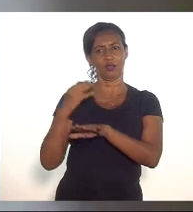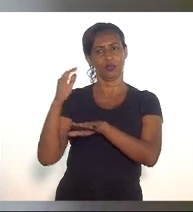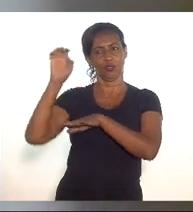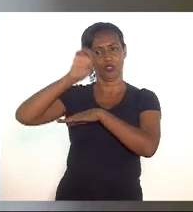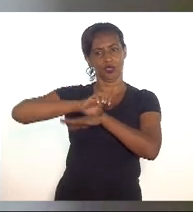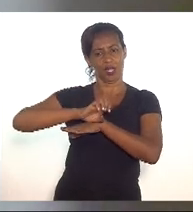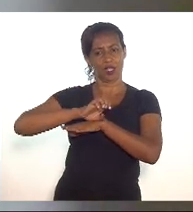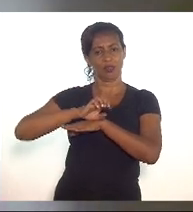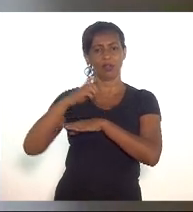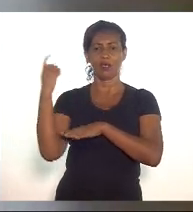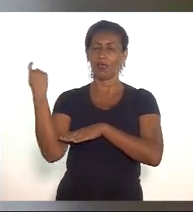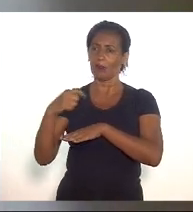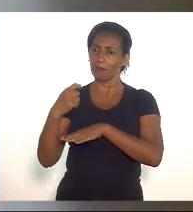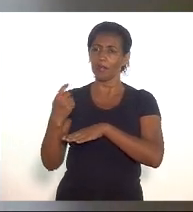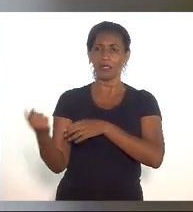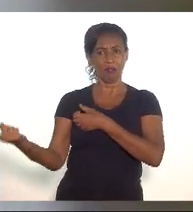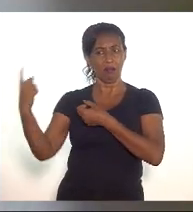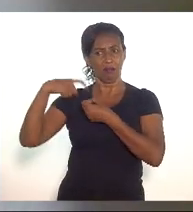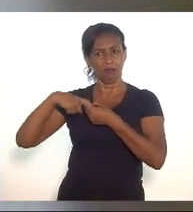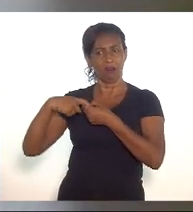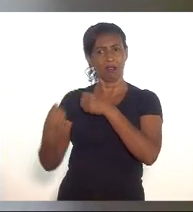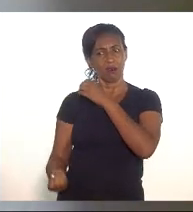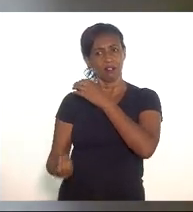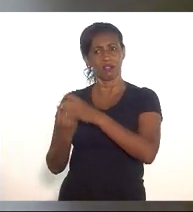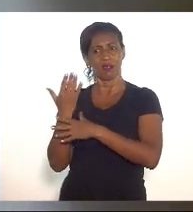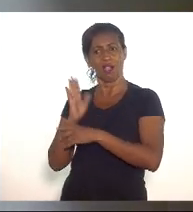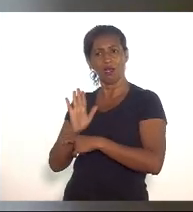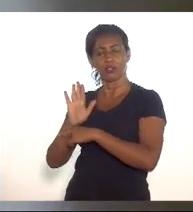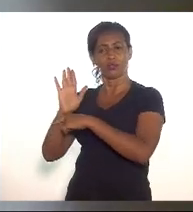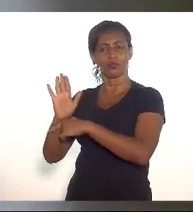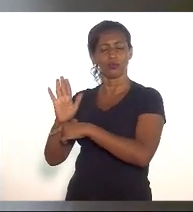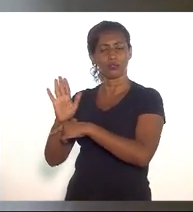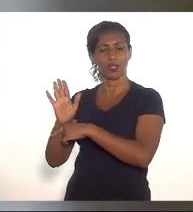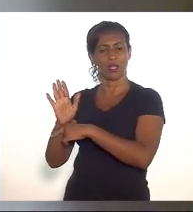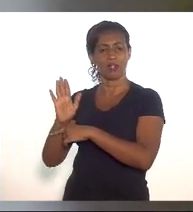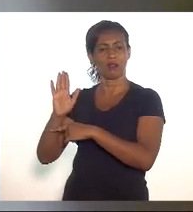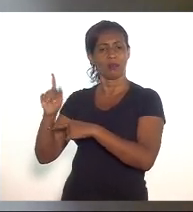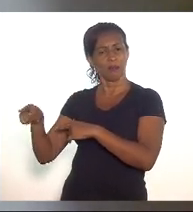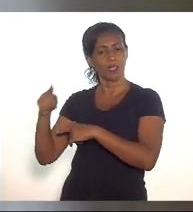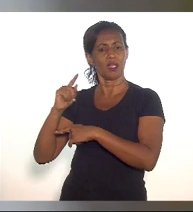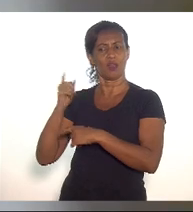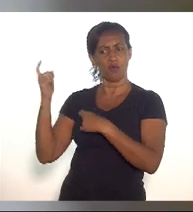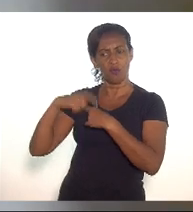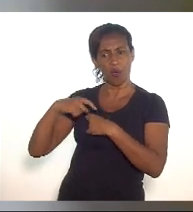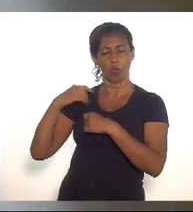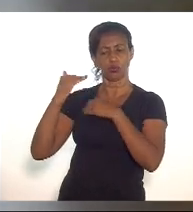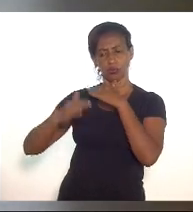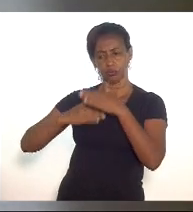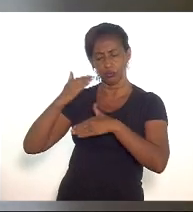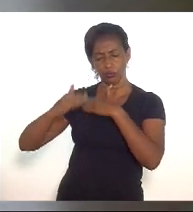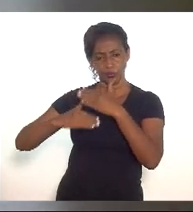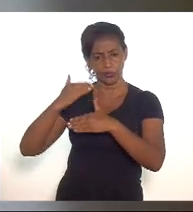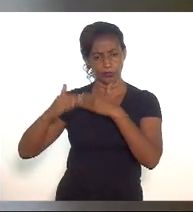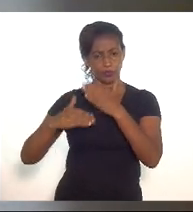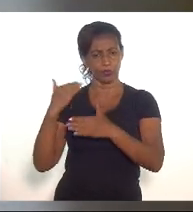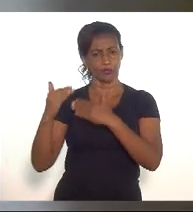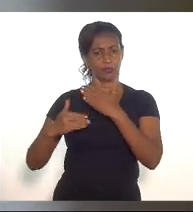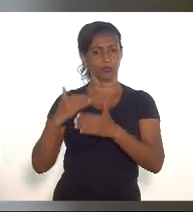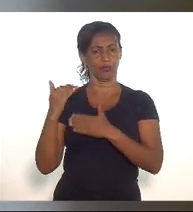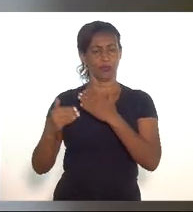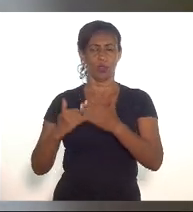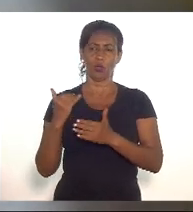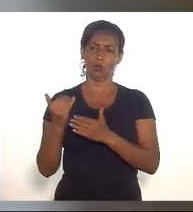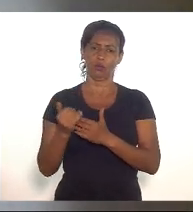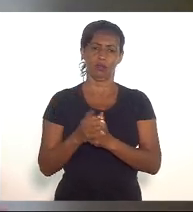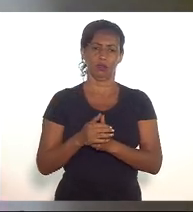preciso recuperá-lo, é preciso criar as condições para que o CEPERJ volte a cumprir um papel, assim, guardadas as